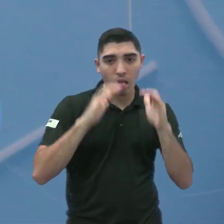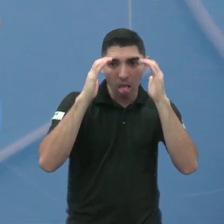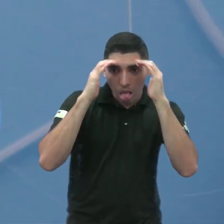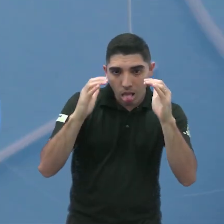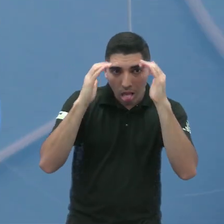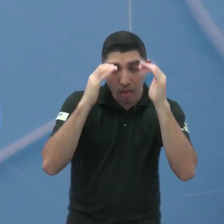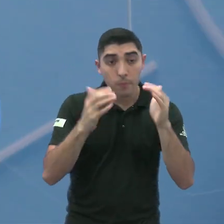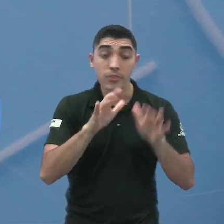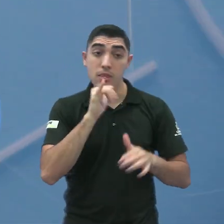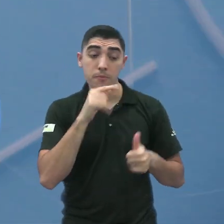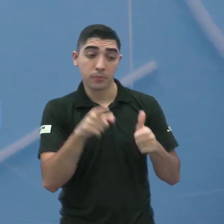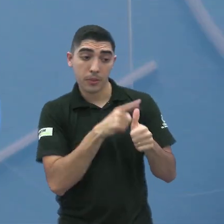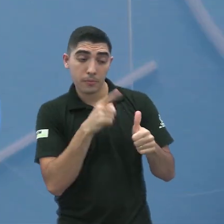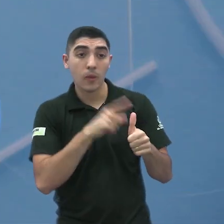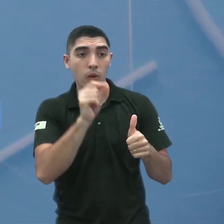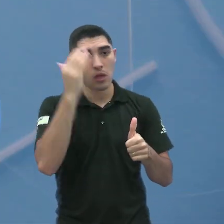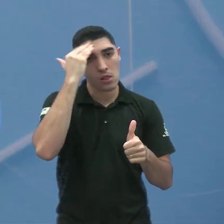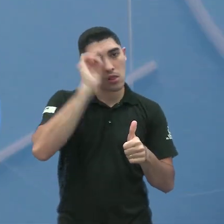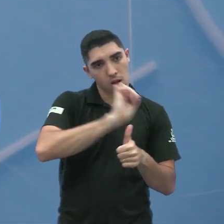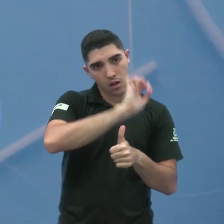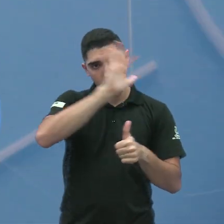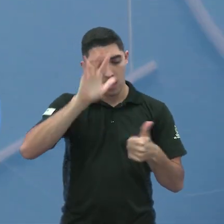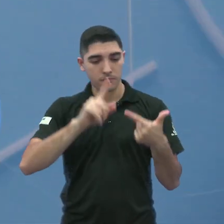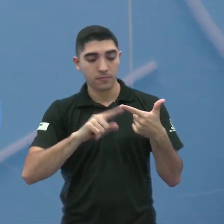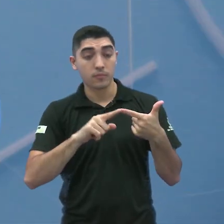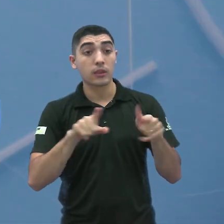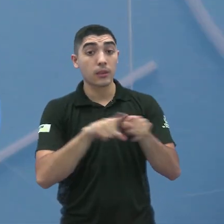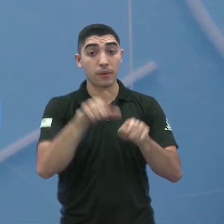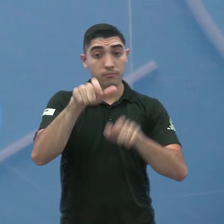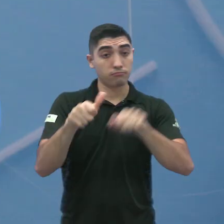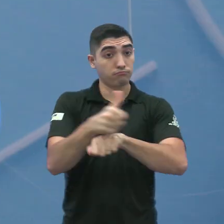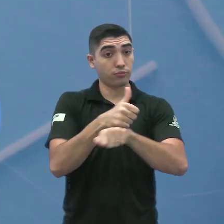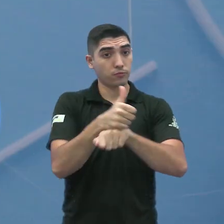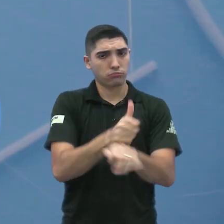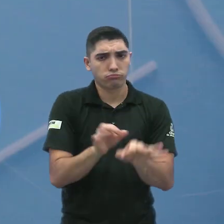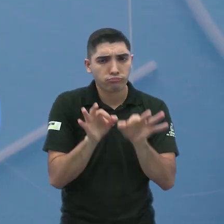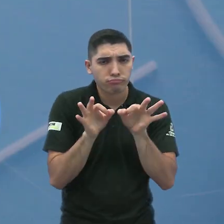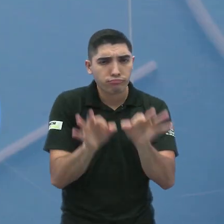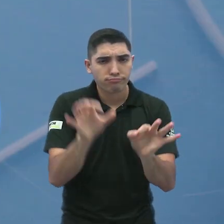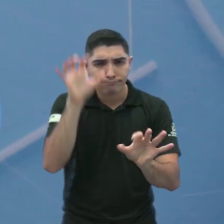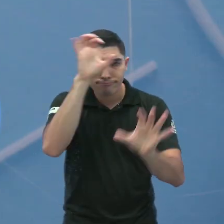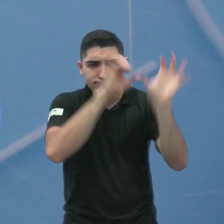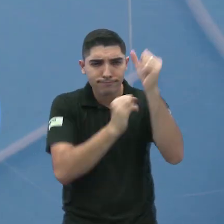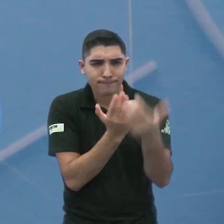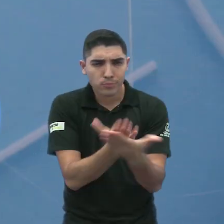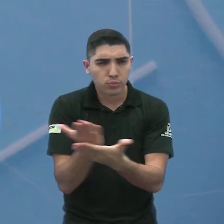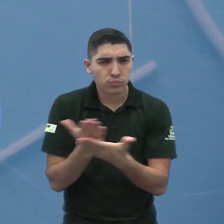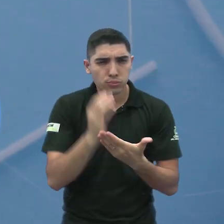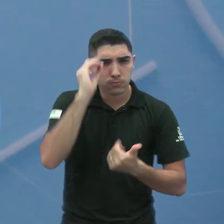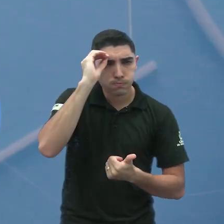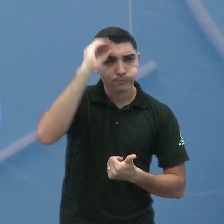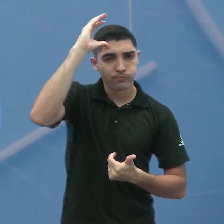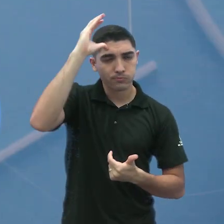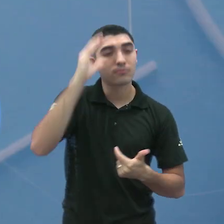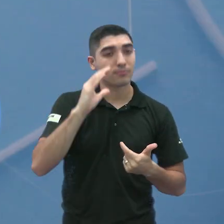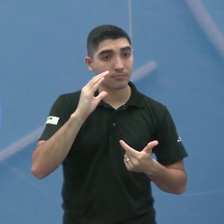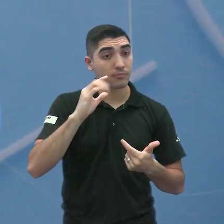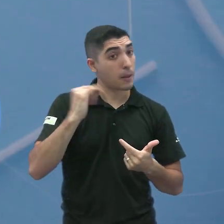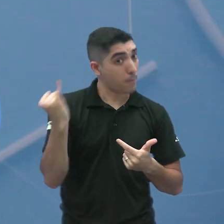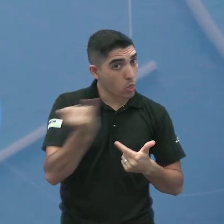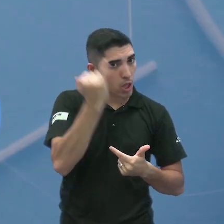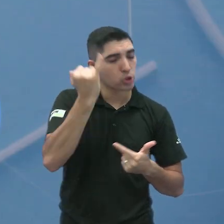primeiro, esclarecimento da população e a boa formação de profissionais. E a consciência